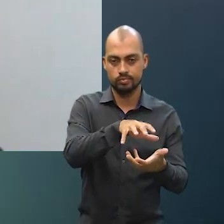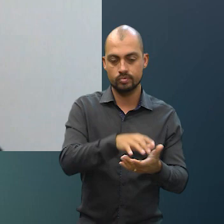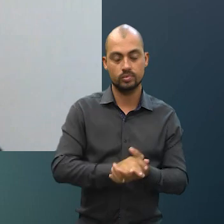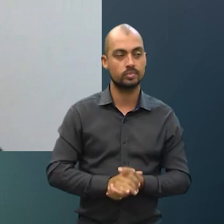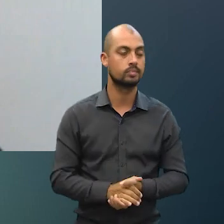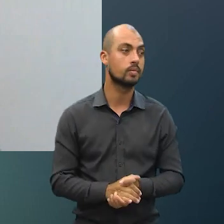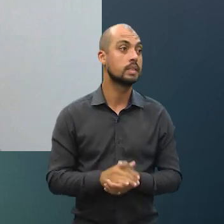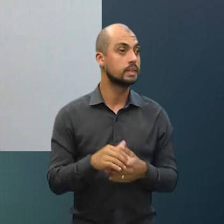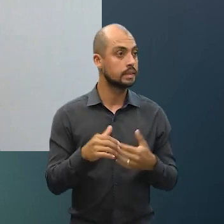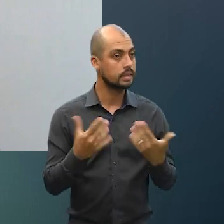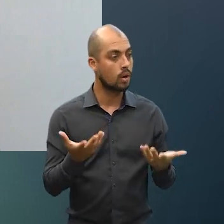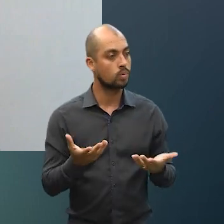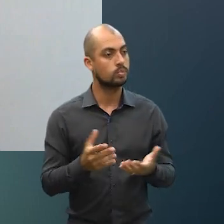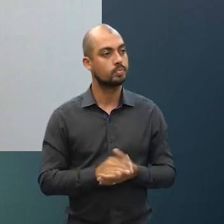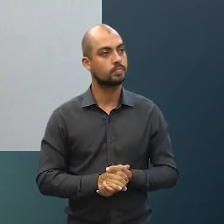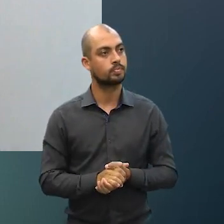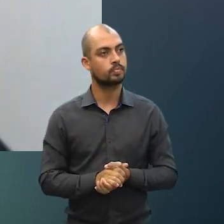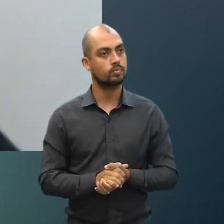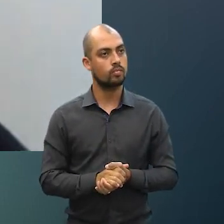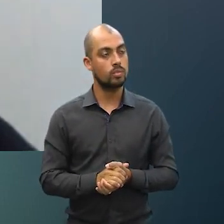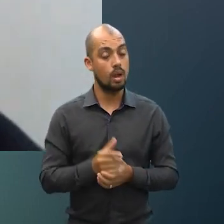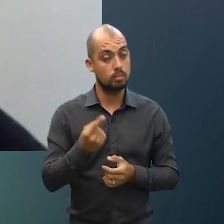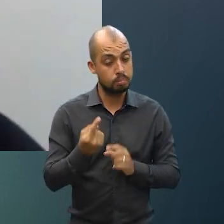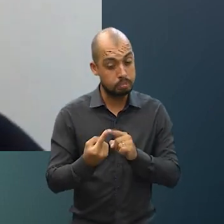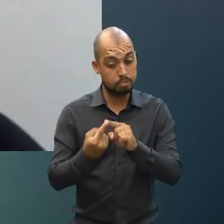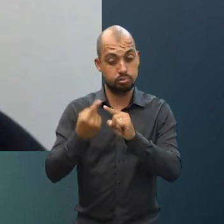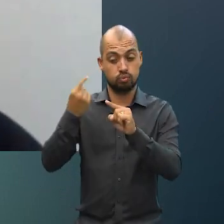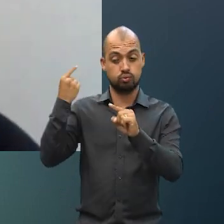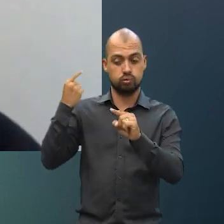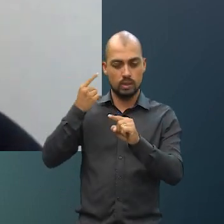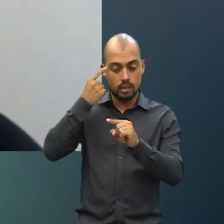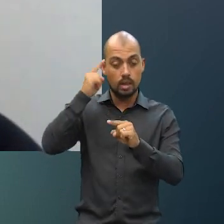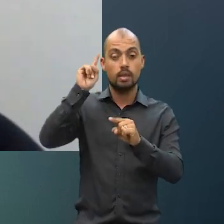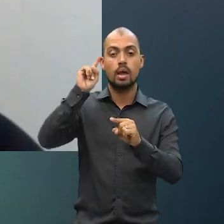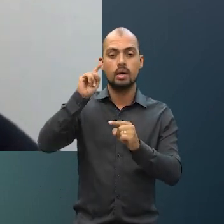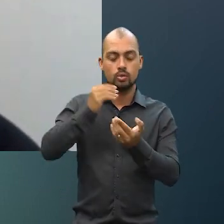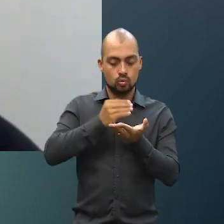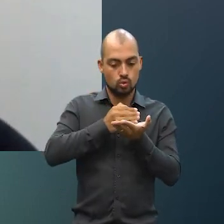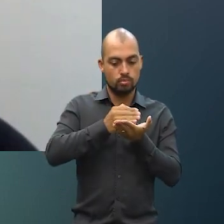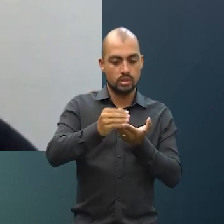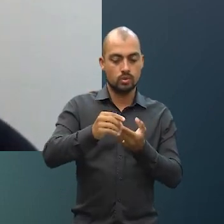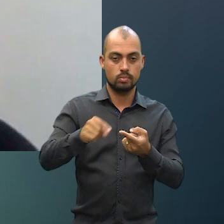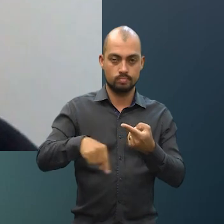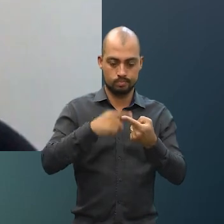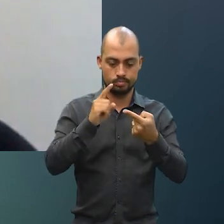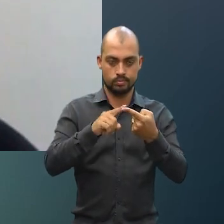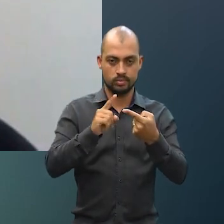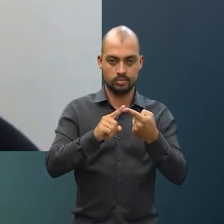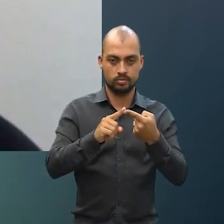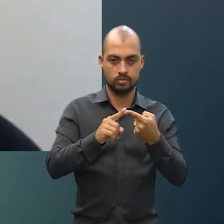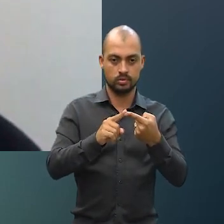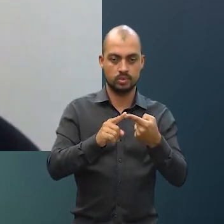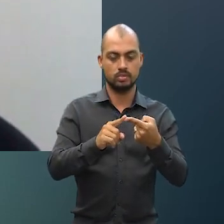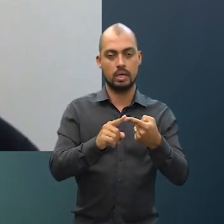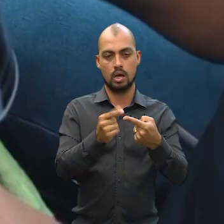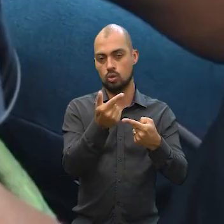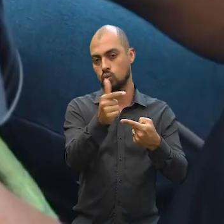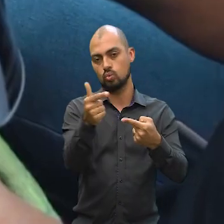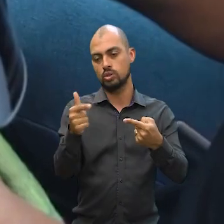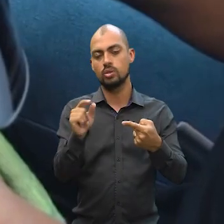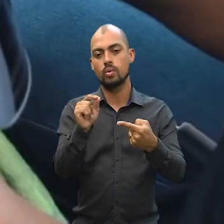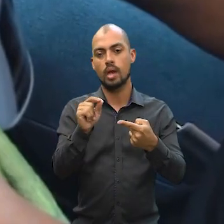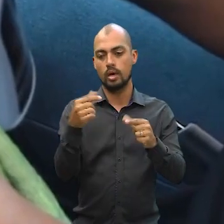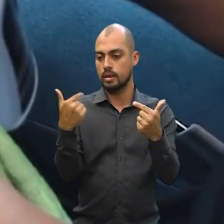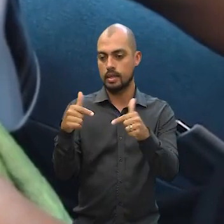Bom, realmente, quando nós começamos com a ideia, o primeiro fator foi não existir um tipo